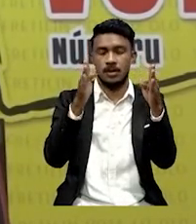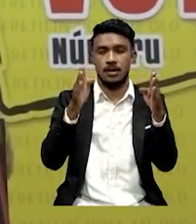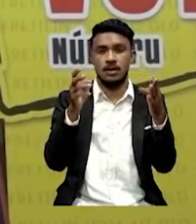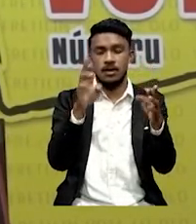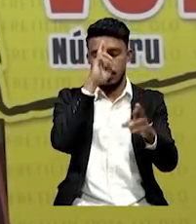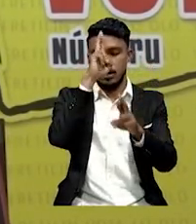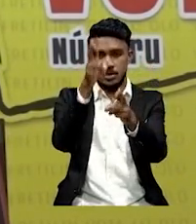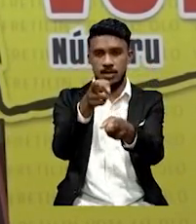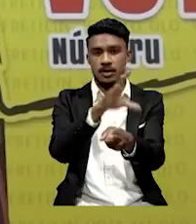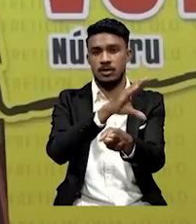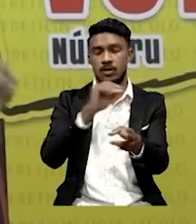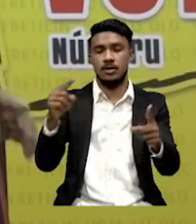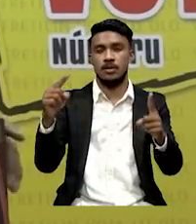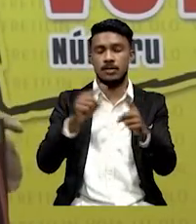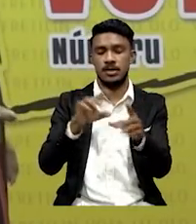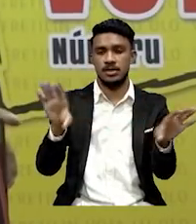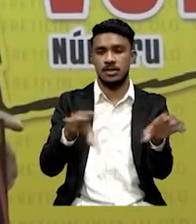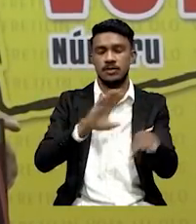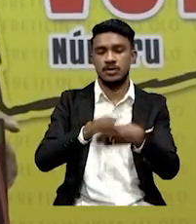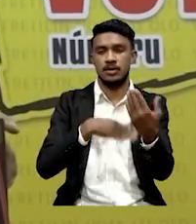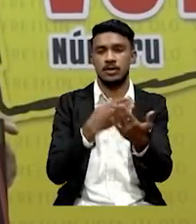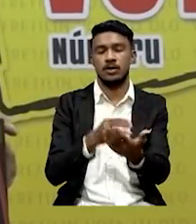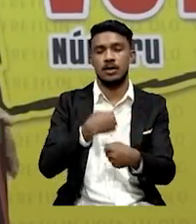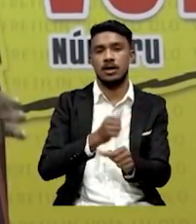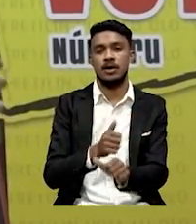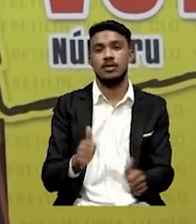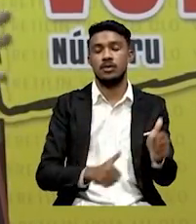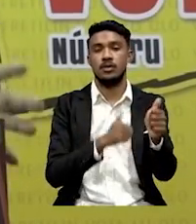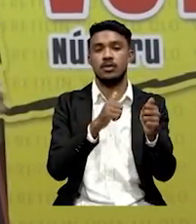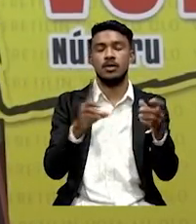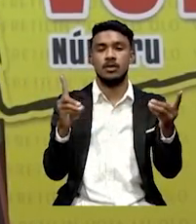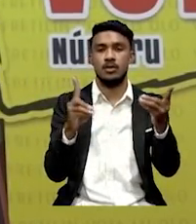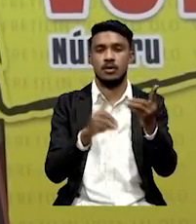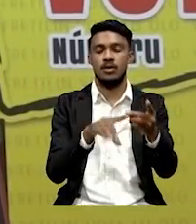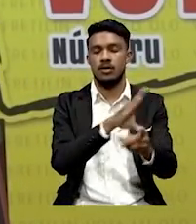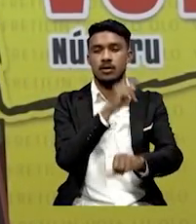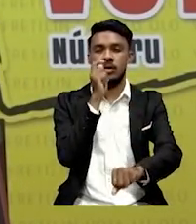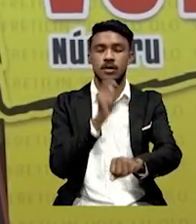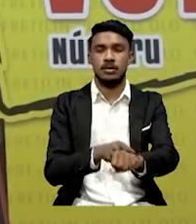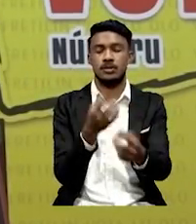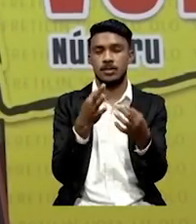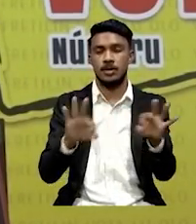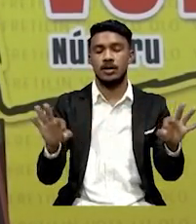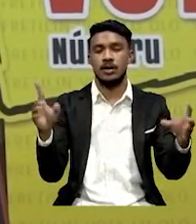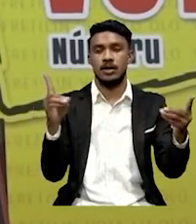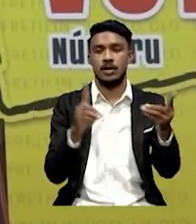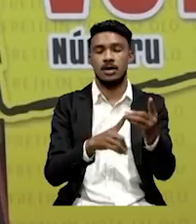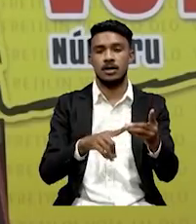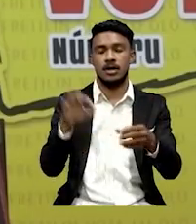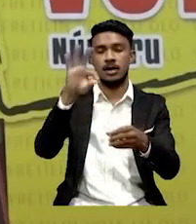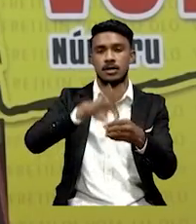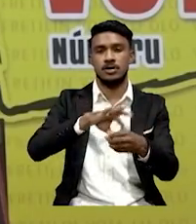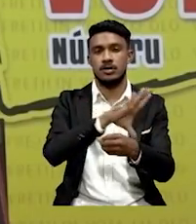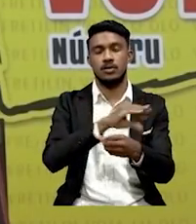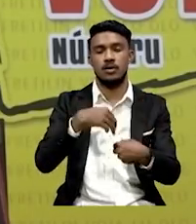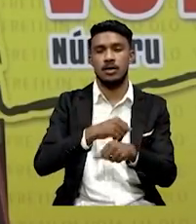respeito ba princípios ira, aplica o siloron, momento determina data eleição, nomos